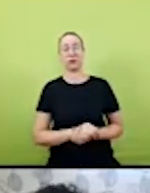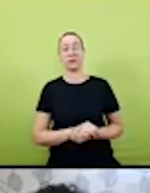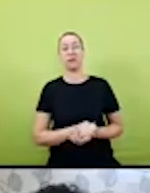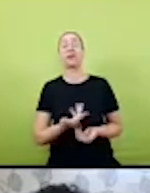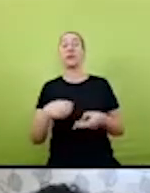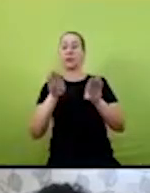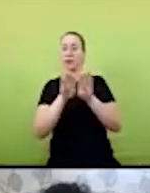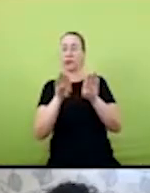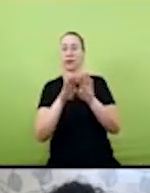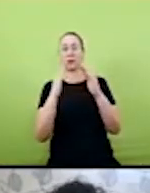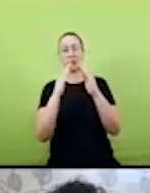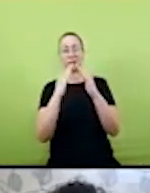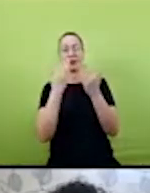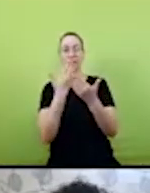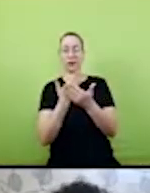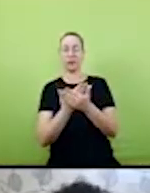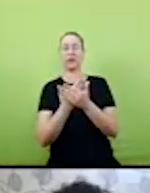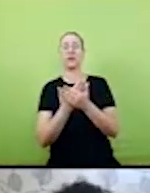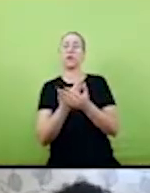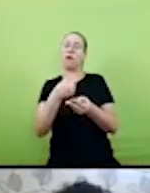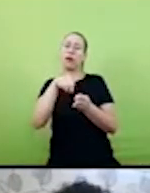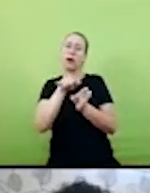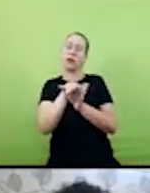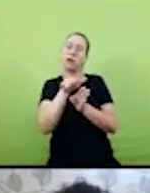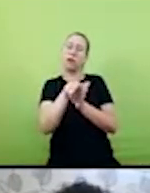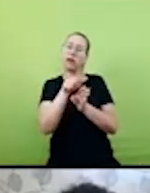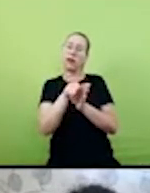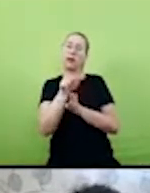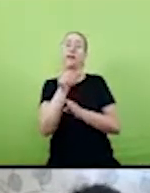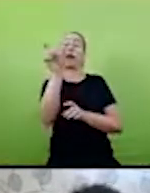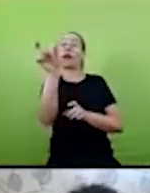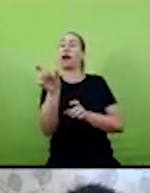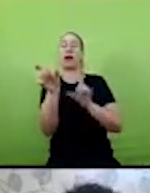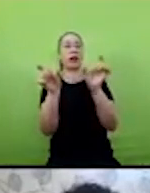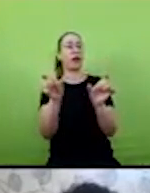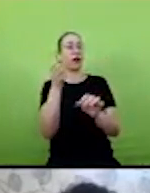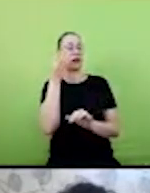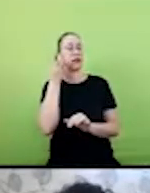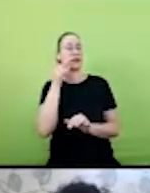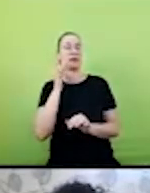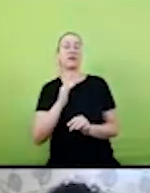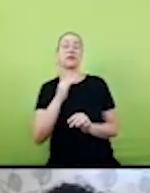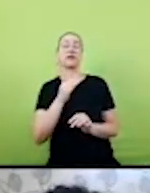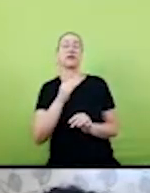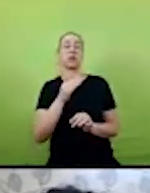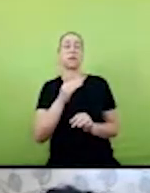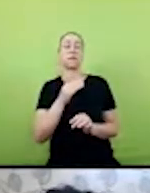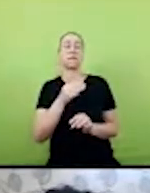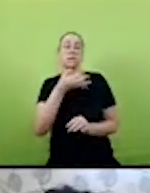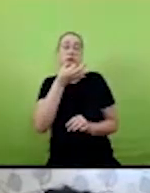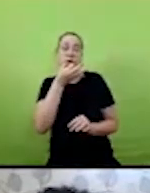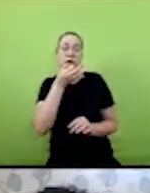na identificação e na orientação sobre os serviços existentes, né, fazer o encaminhamento, e aí, assim, aqui eu